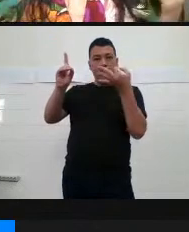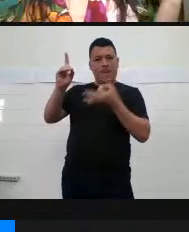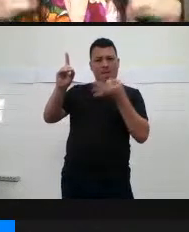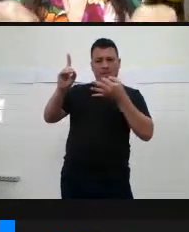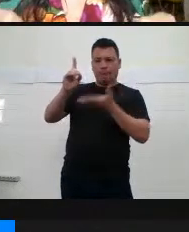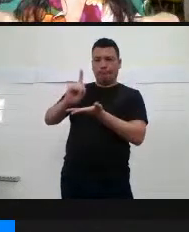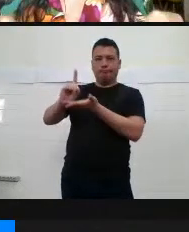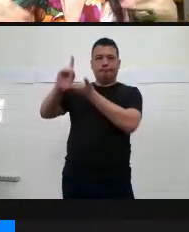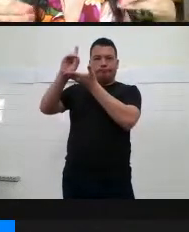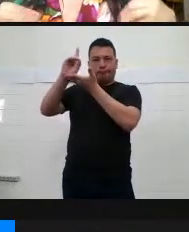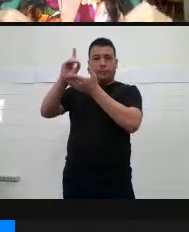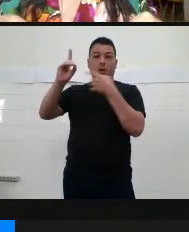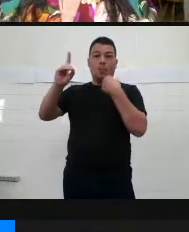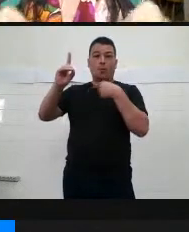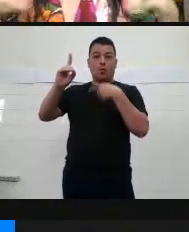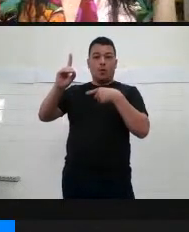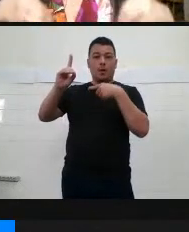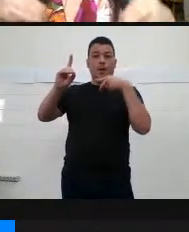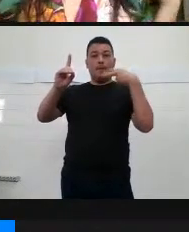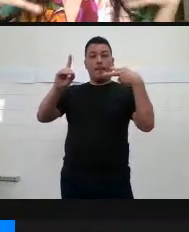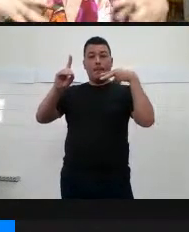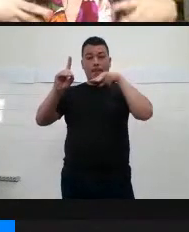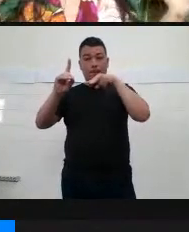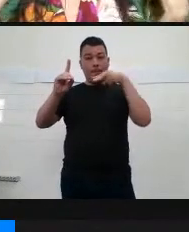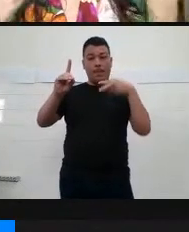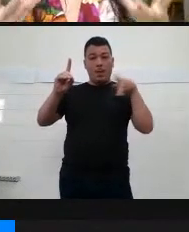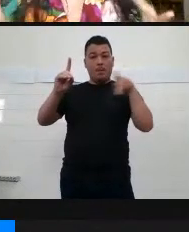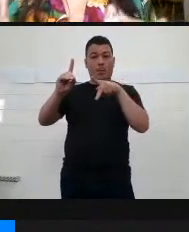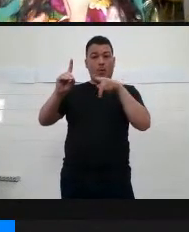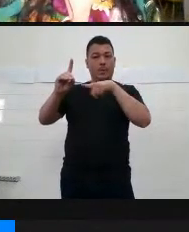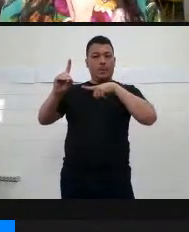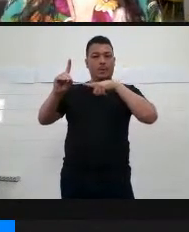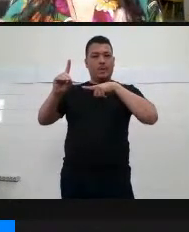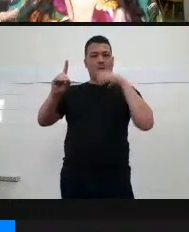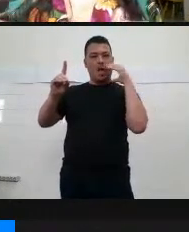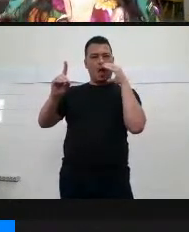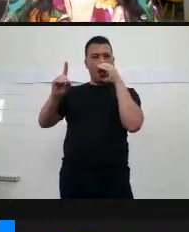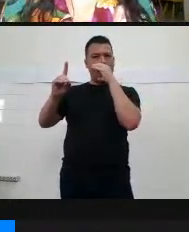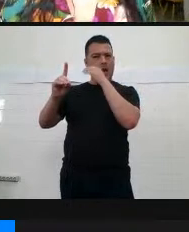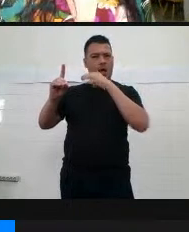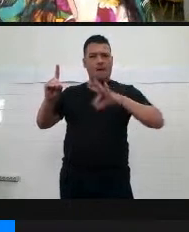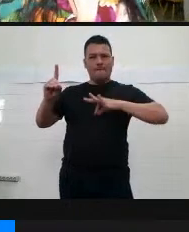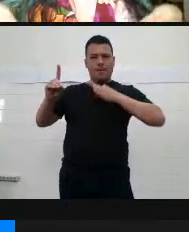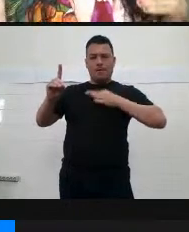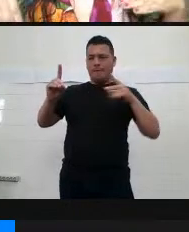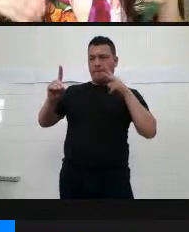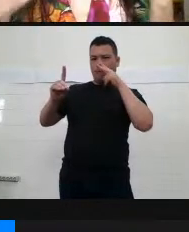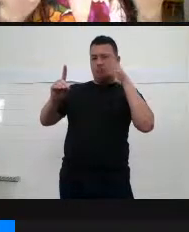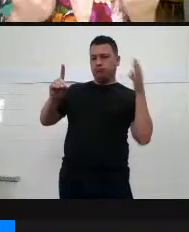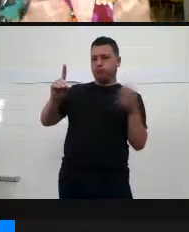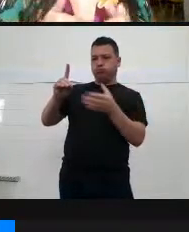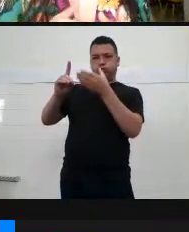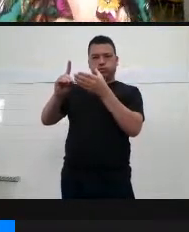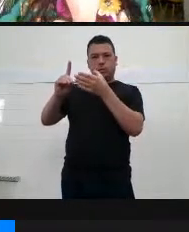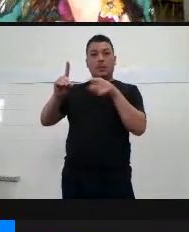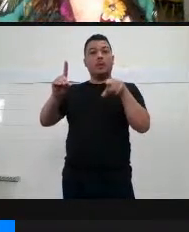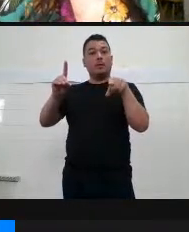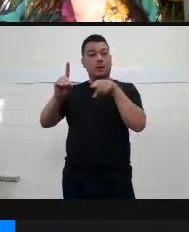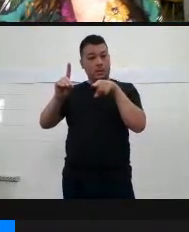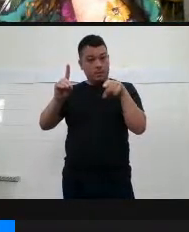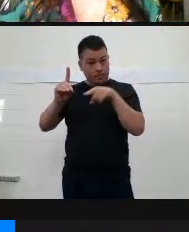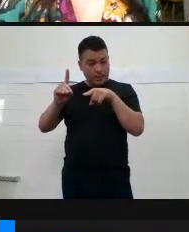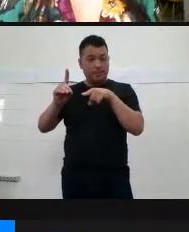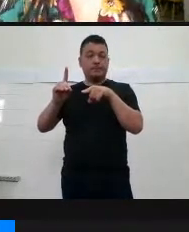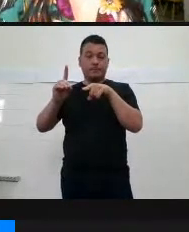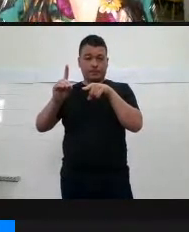porque pela perspectiva de possuir esse calor vital, e,